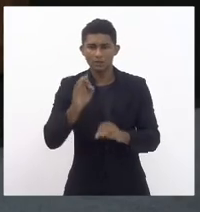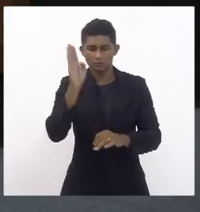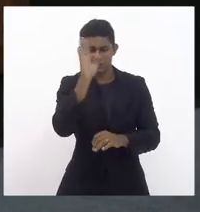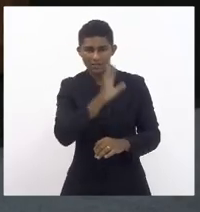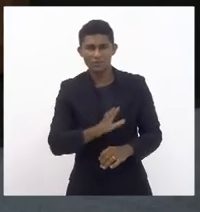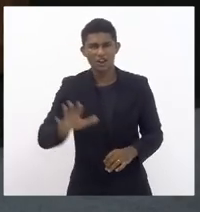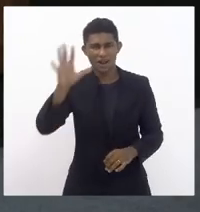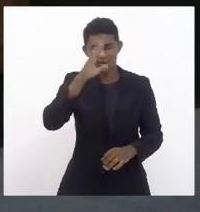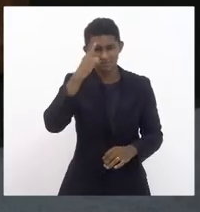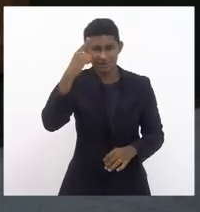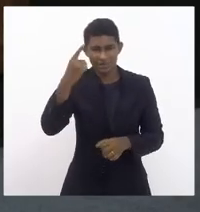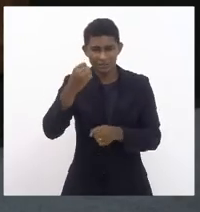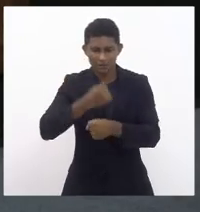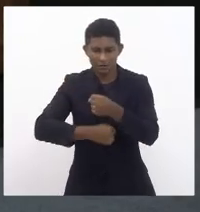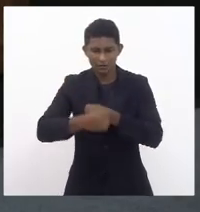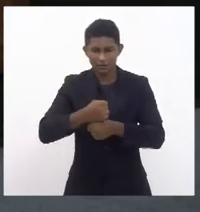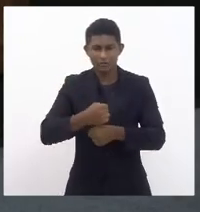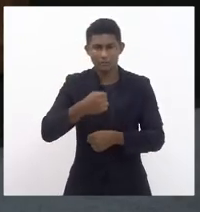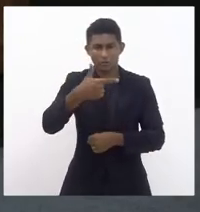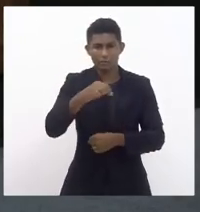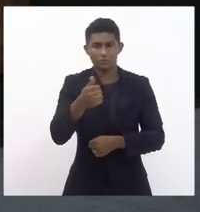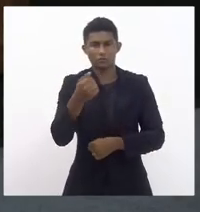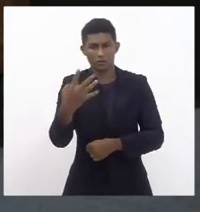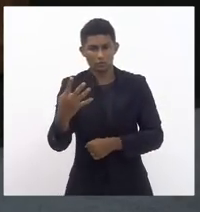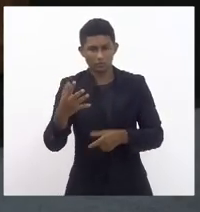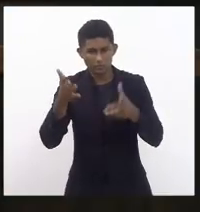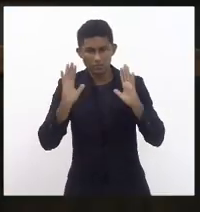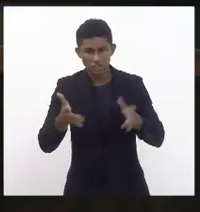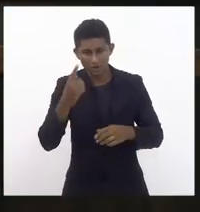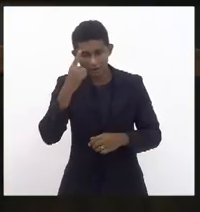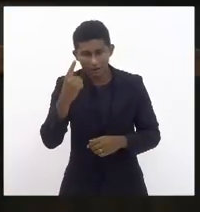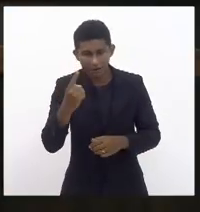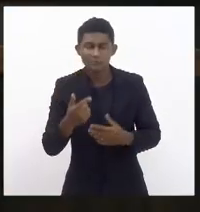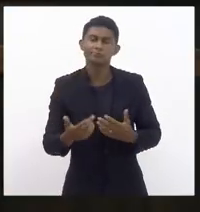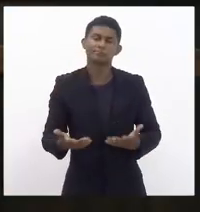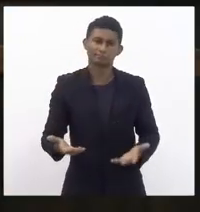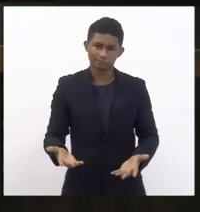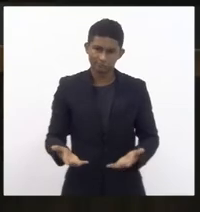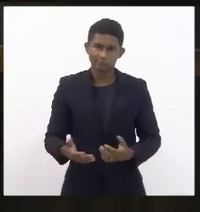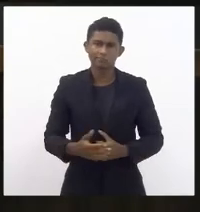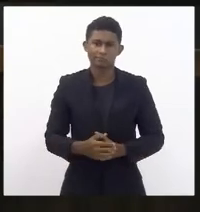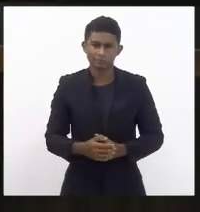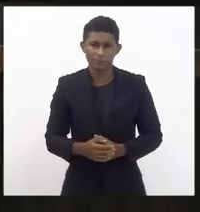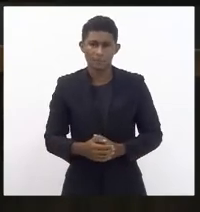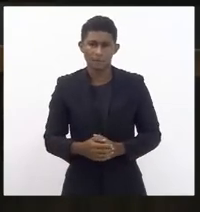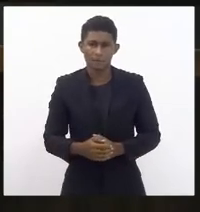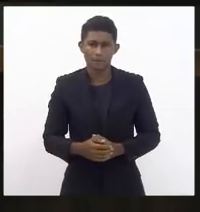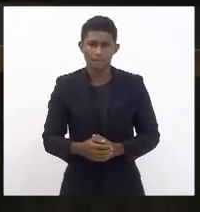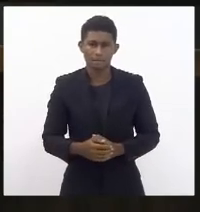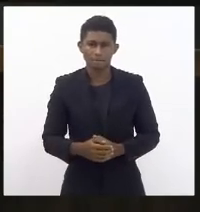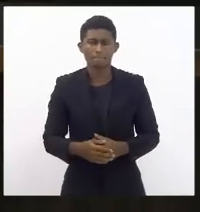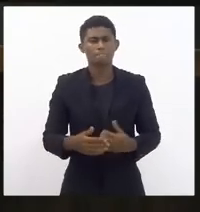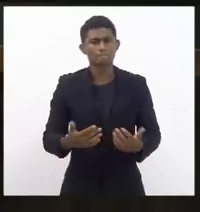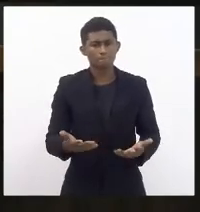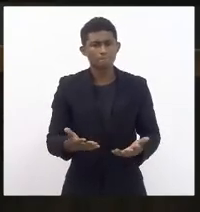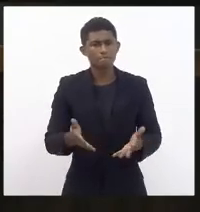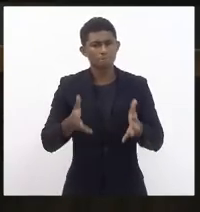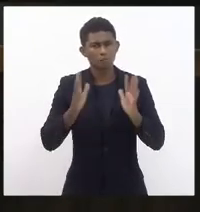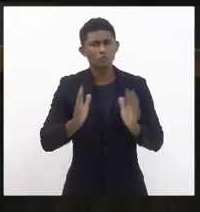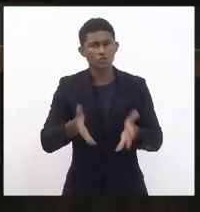que foi feito em 2014 então é que aí tá